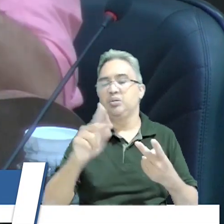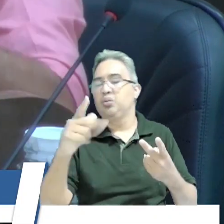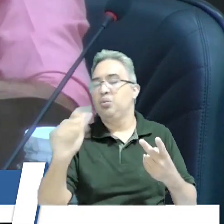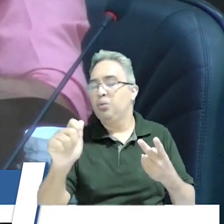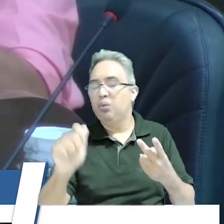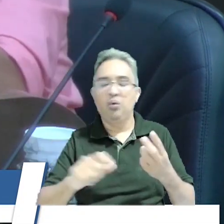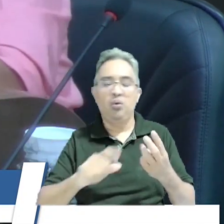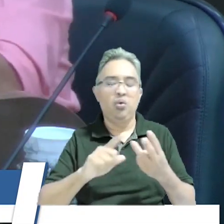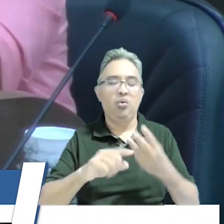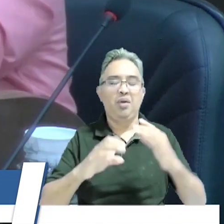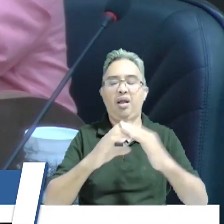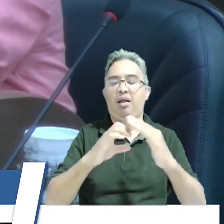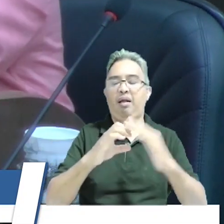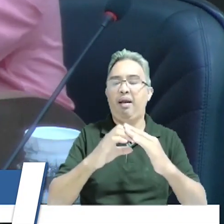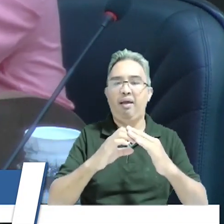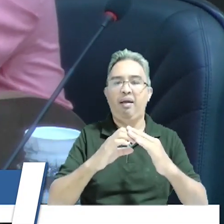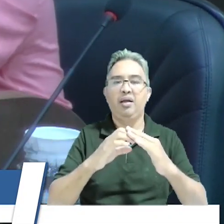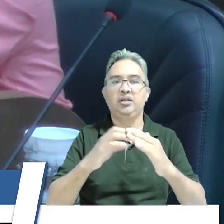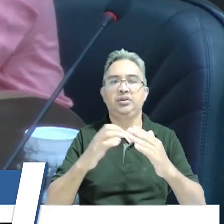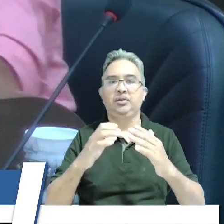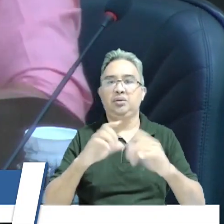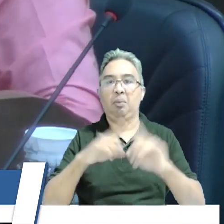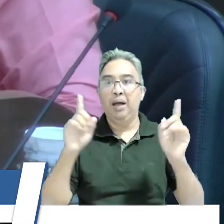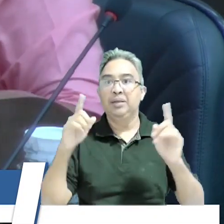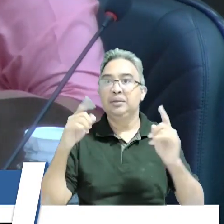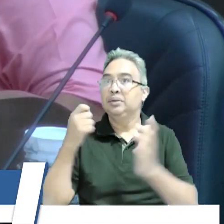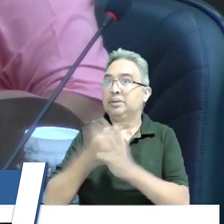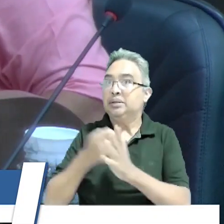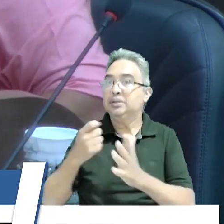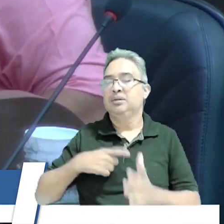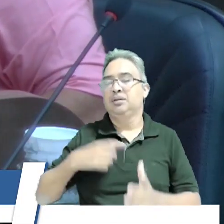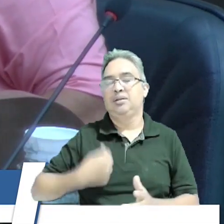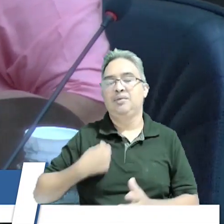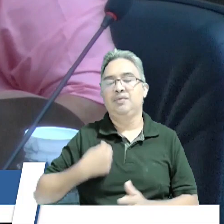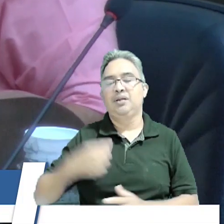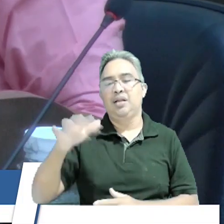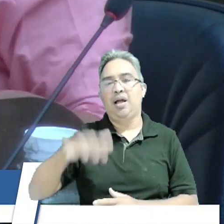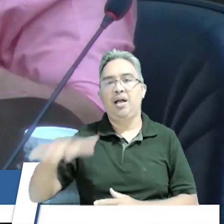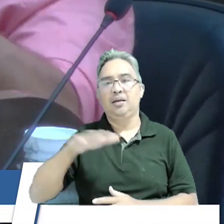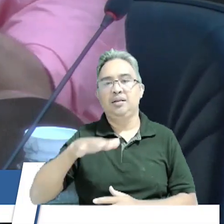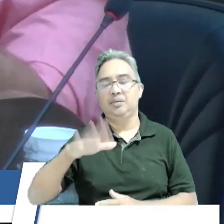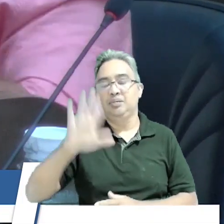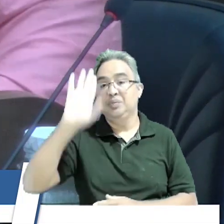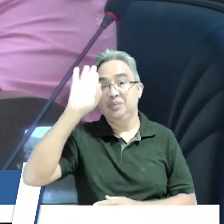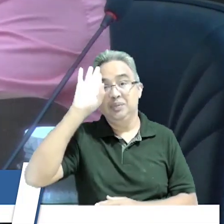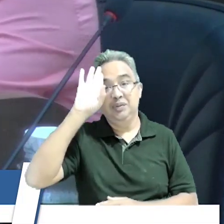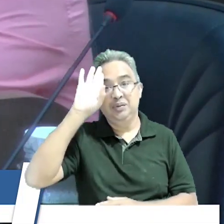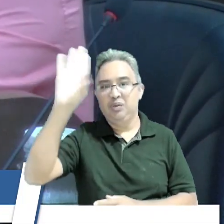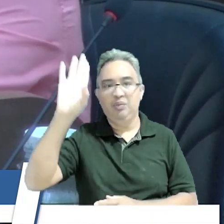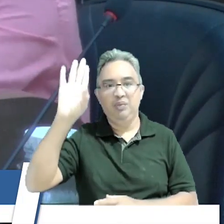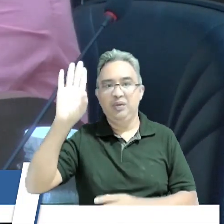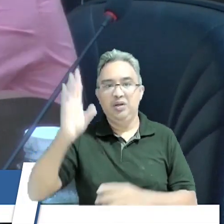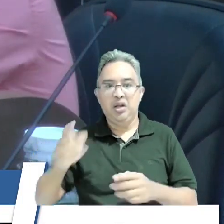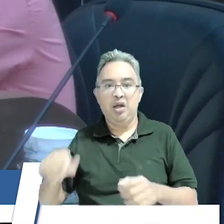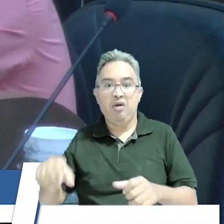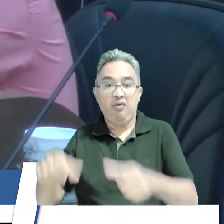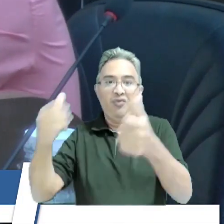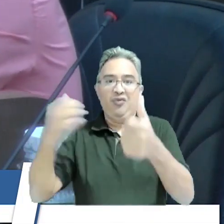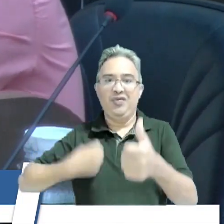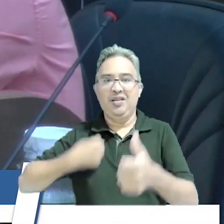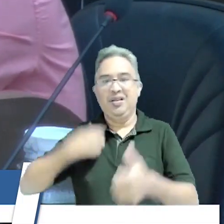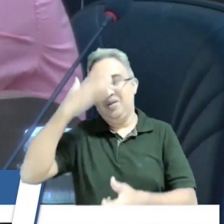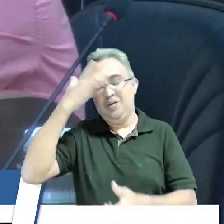que eu já deveria ter nas áreas institucionais, principalmente para dar uma melhor qualidade de vida. Imagina